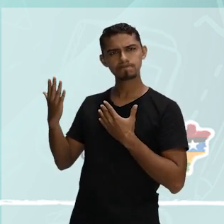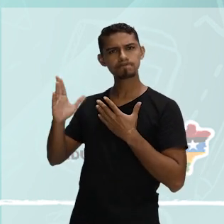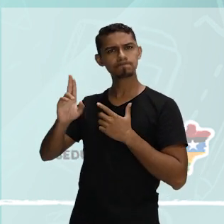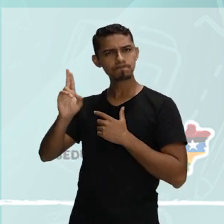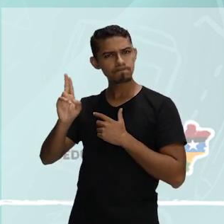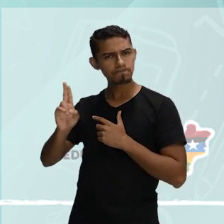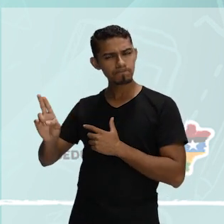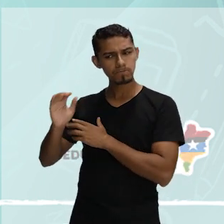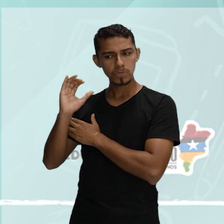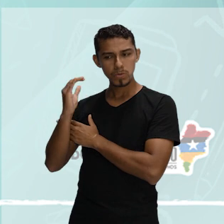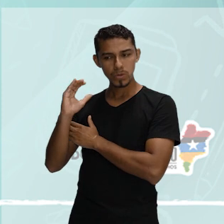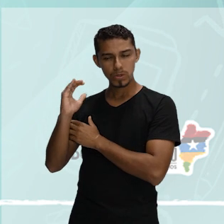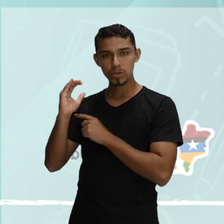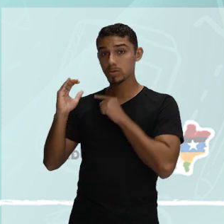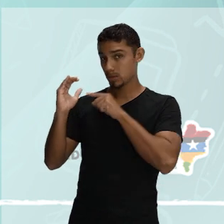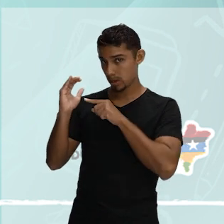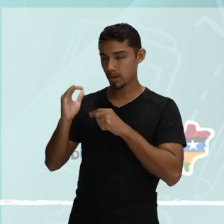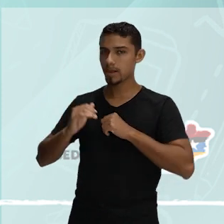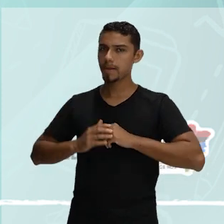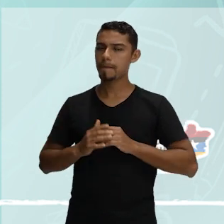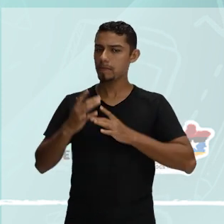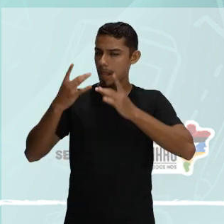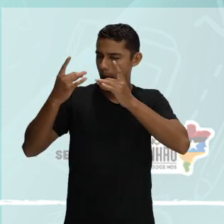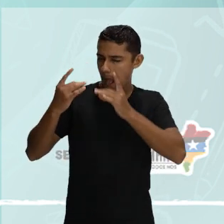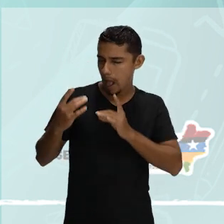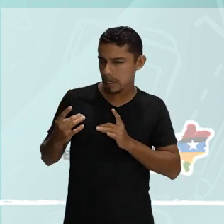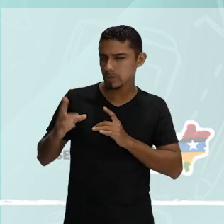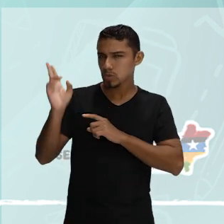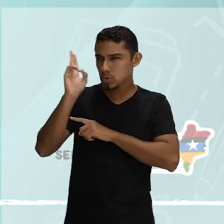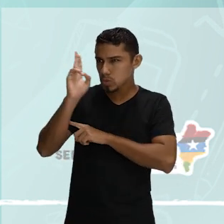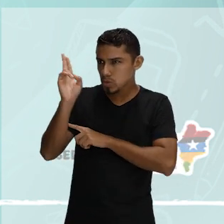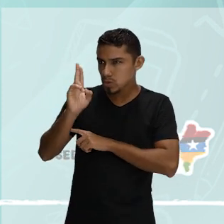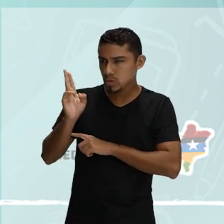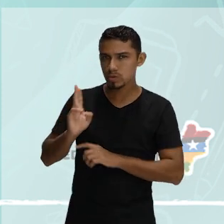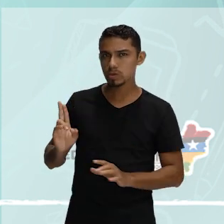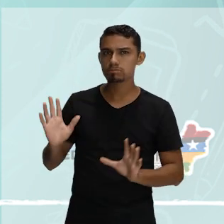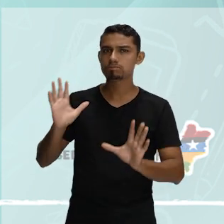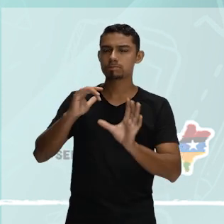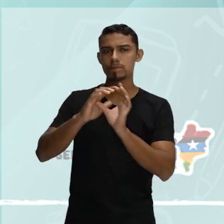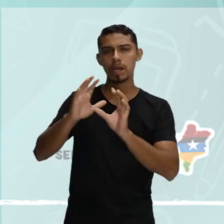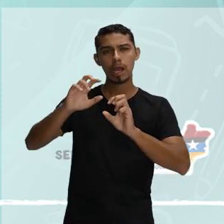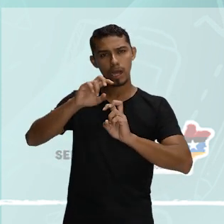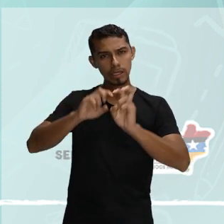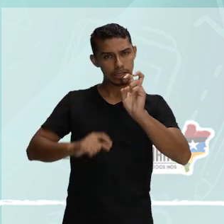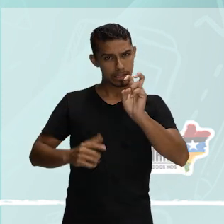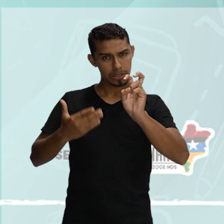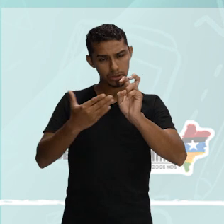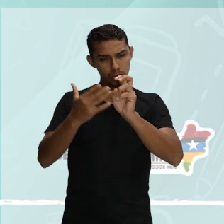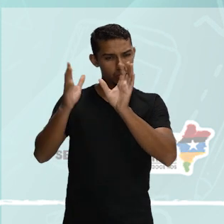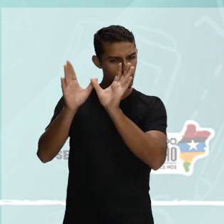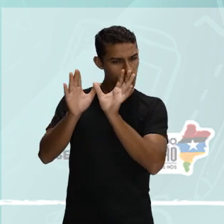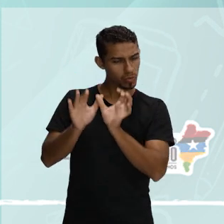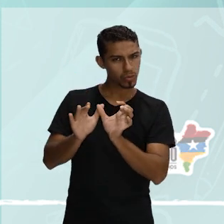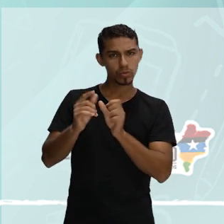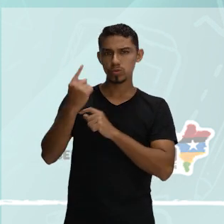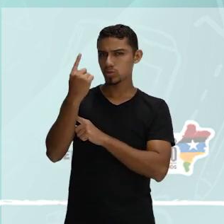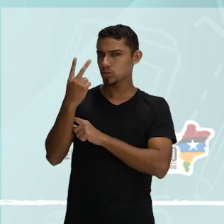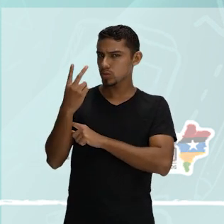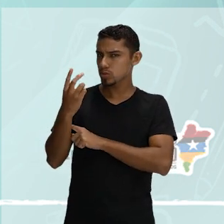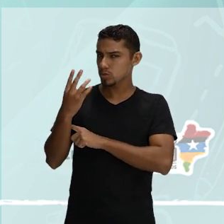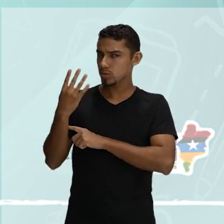nome científico. Ok? Analisando as nomenclaturas correspondentes a essas 5 aves, é correto afirmar